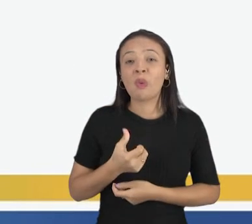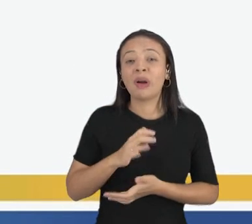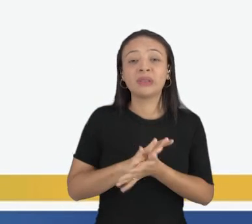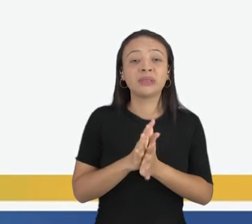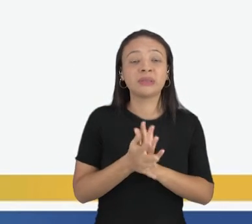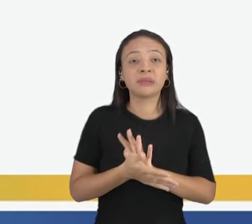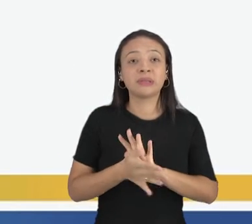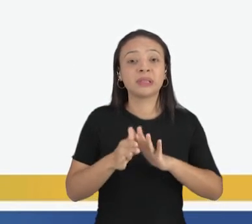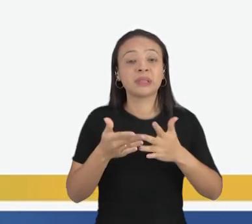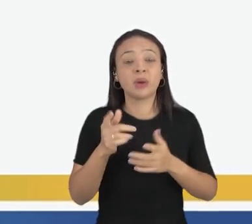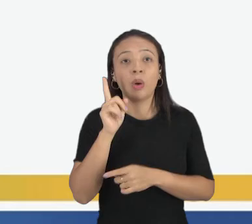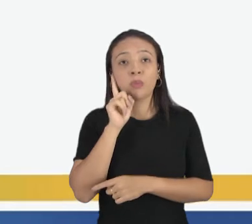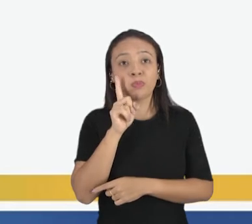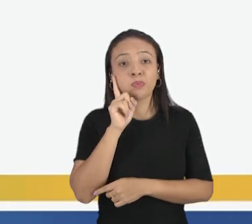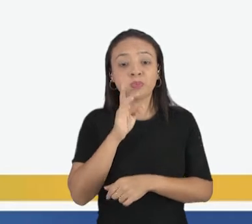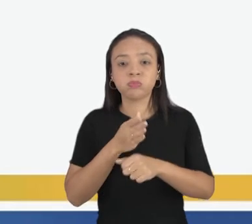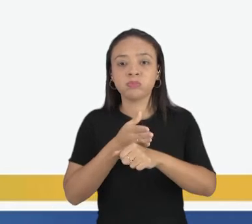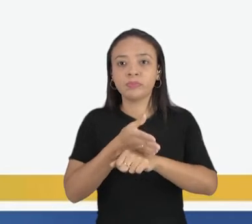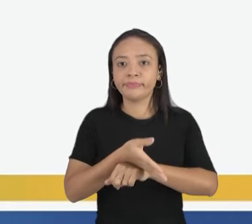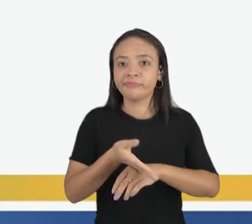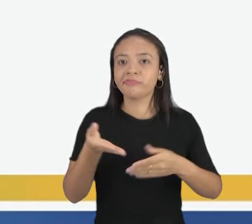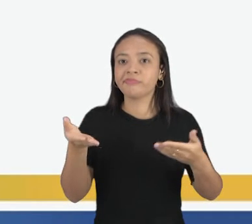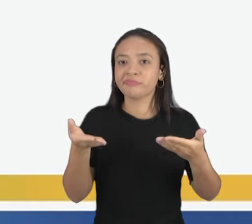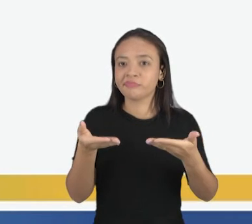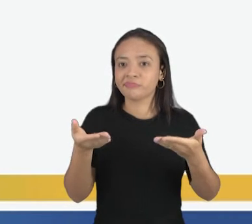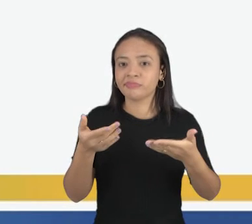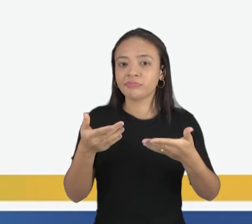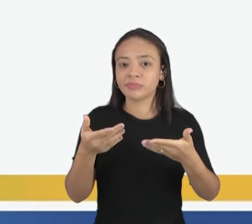guerra. Então, os Estados Unidos, ele entra agora, né?